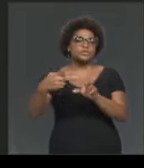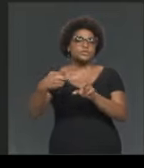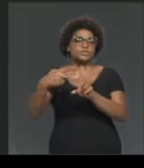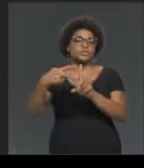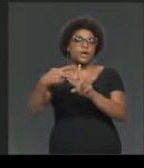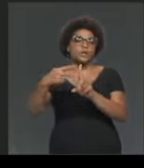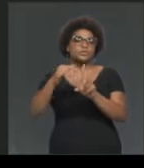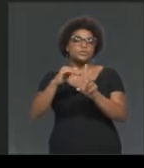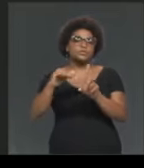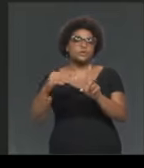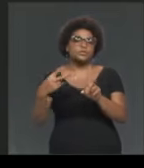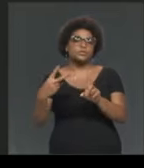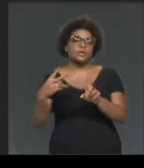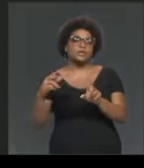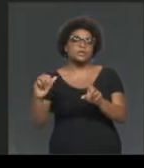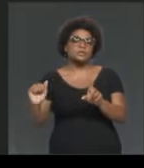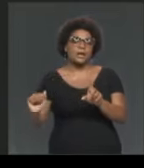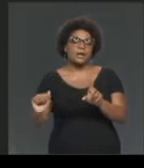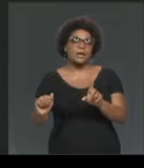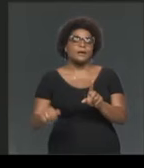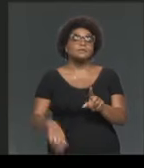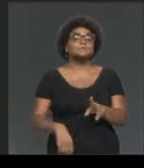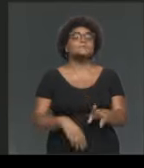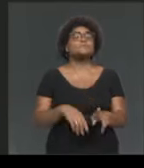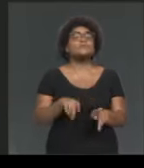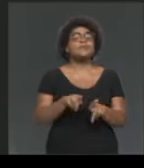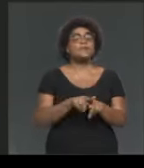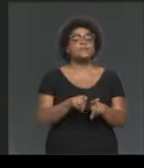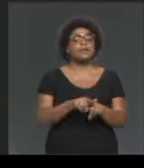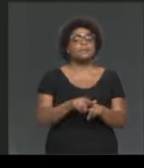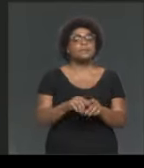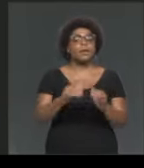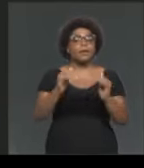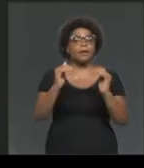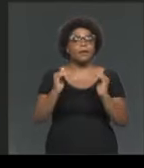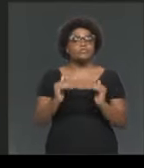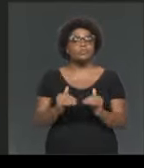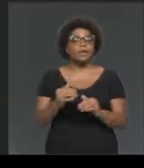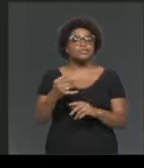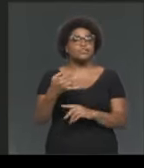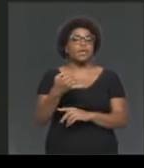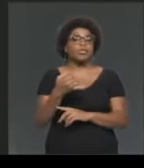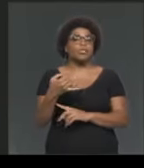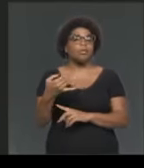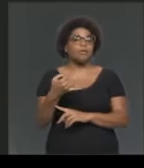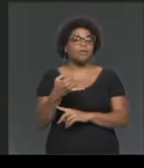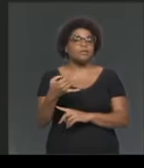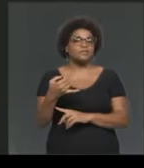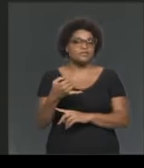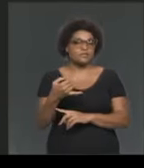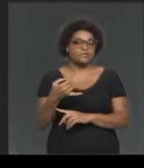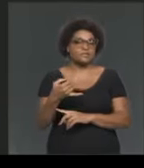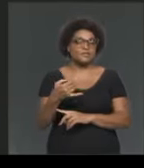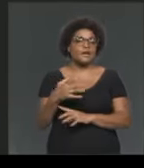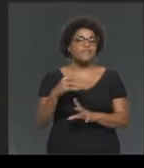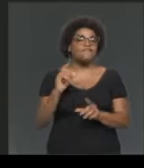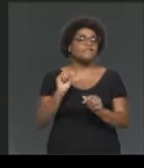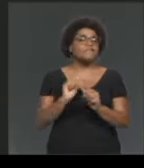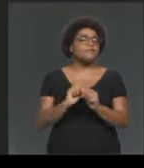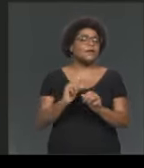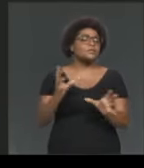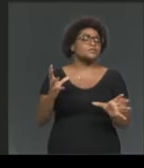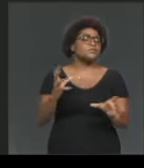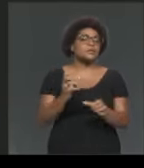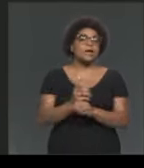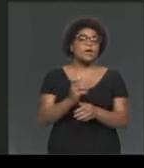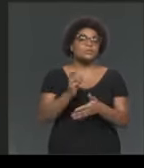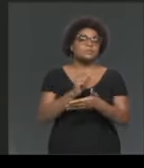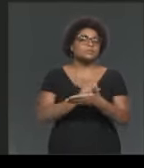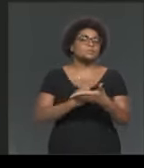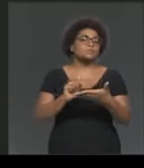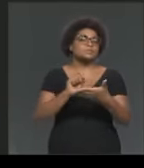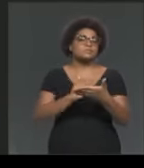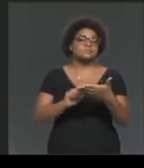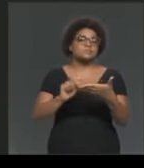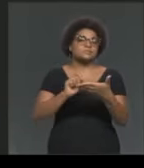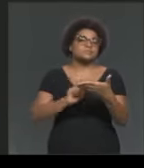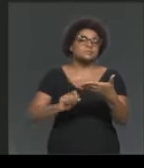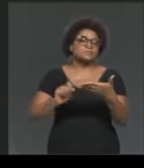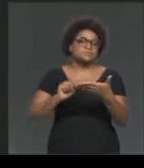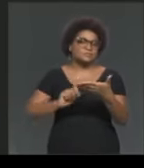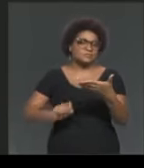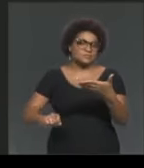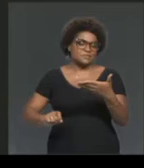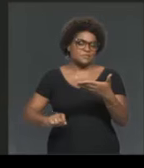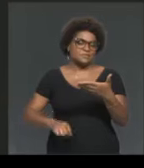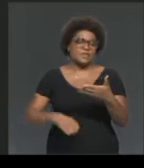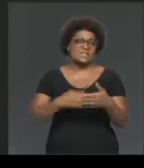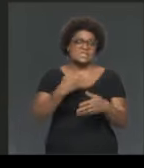igual a menos b menos raiz de delta sobre 2a. Calcula e escreve. Se o delta não é nem menor que